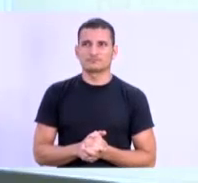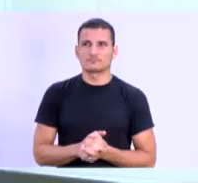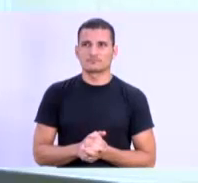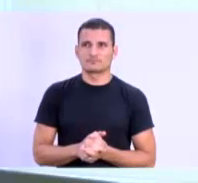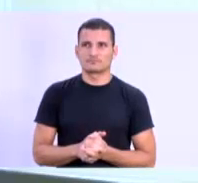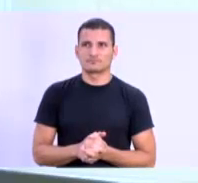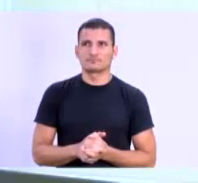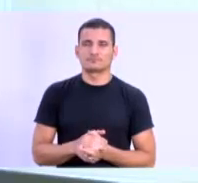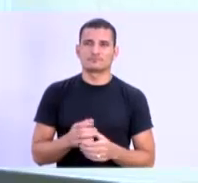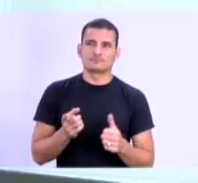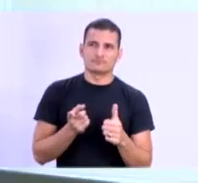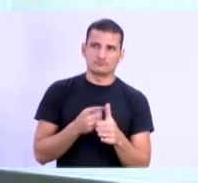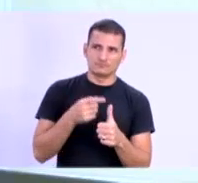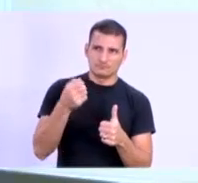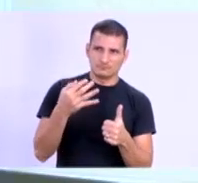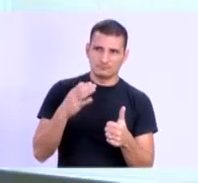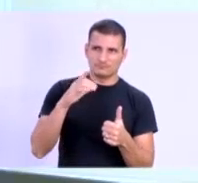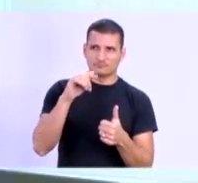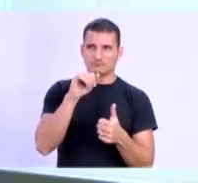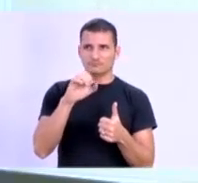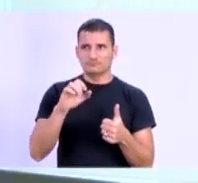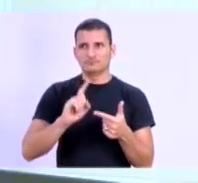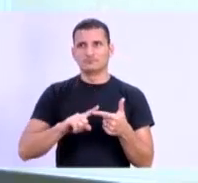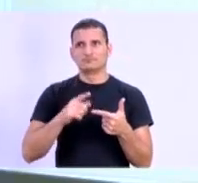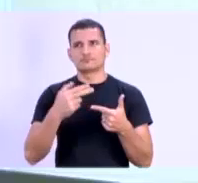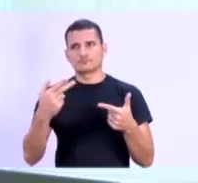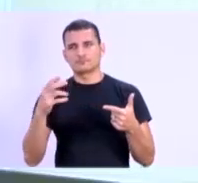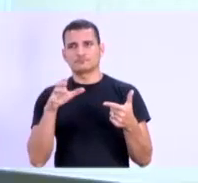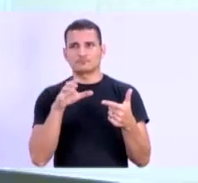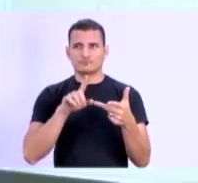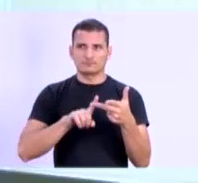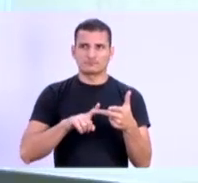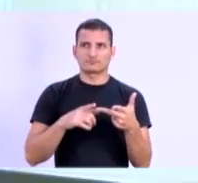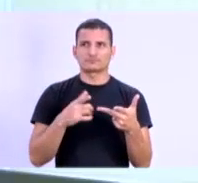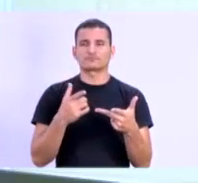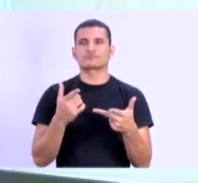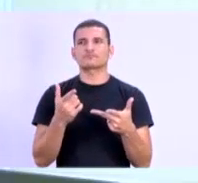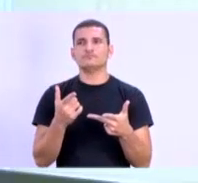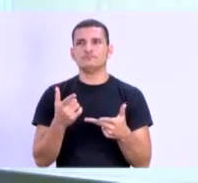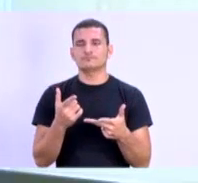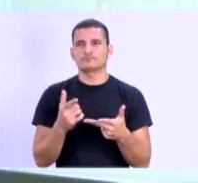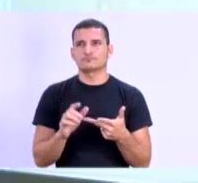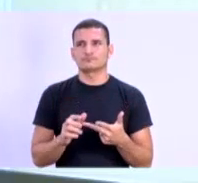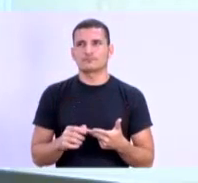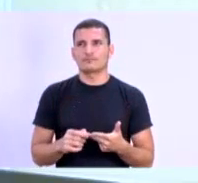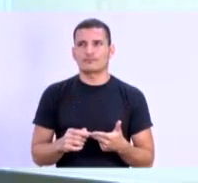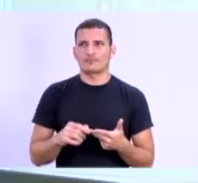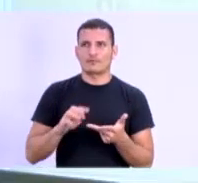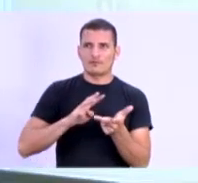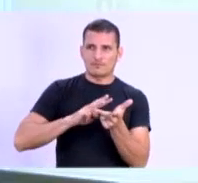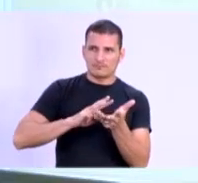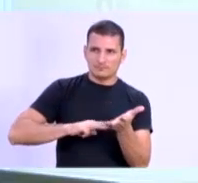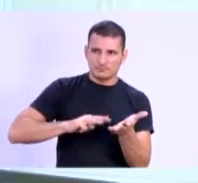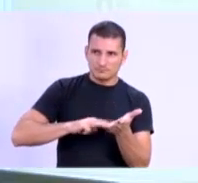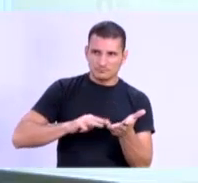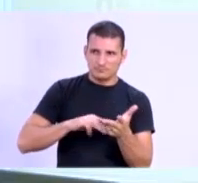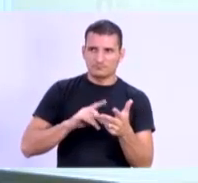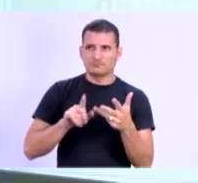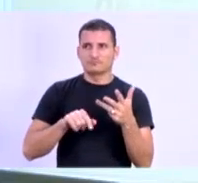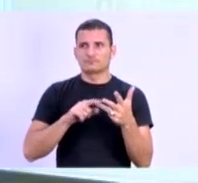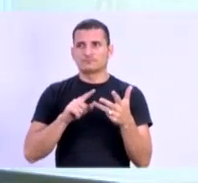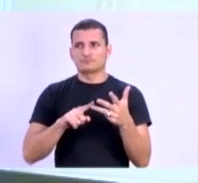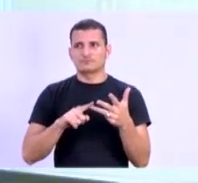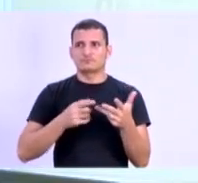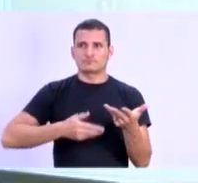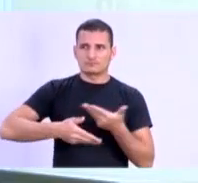o que é classe, objeto, nós vimos como definir as características, nós vimos como definir os métodos, nós vimos como definir